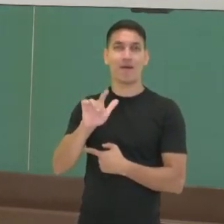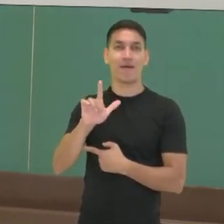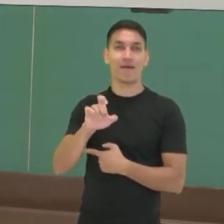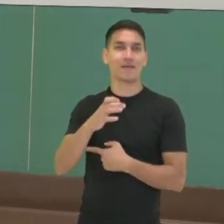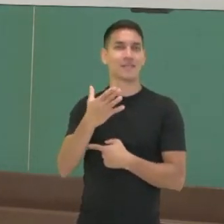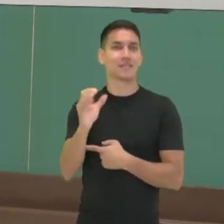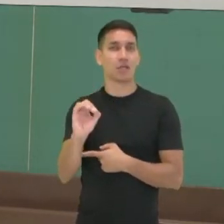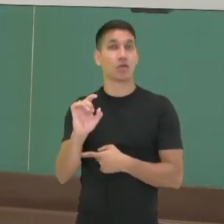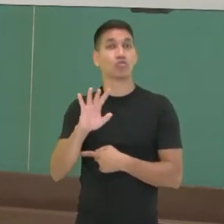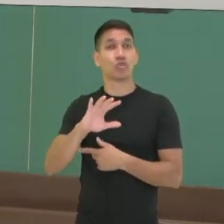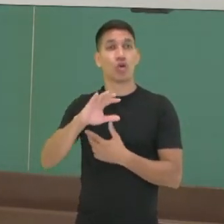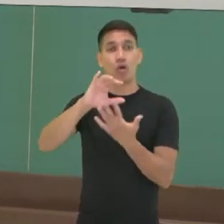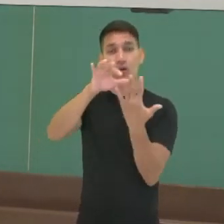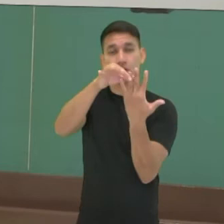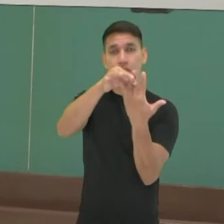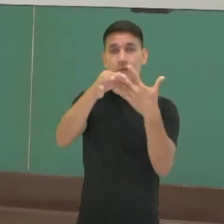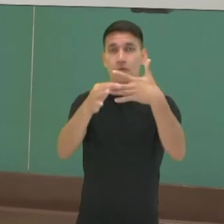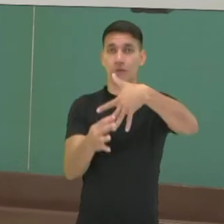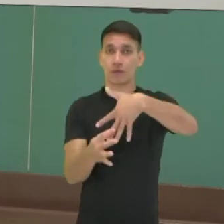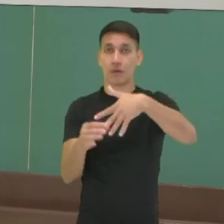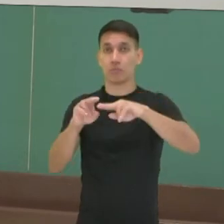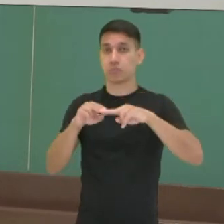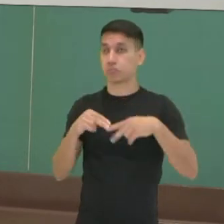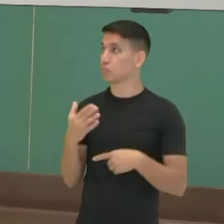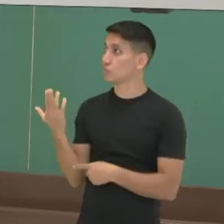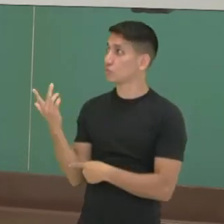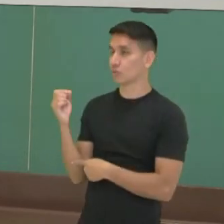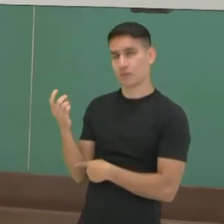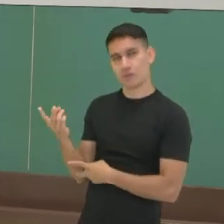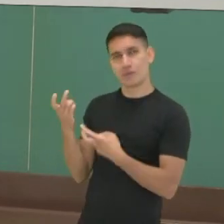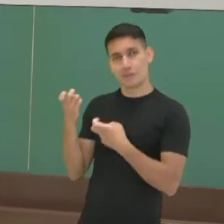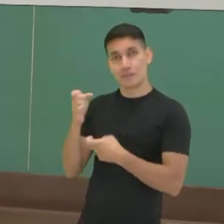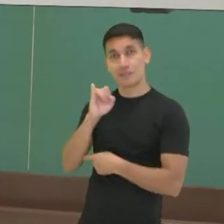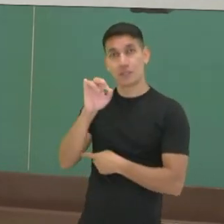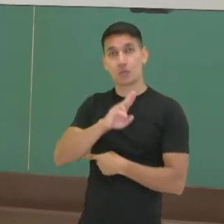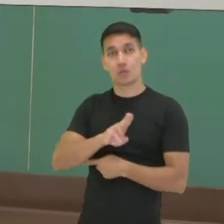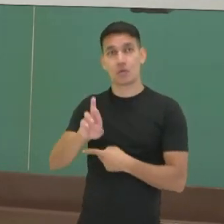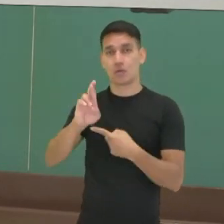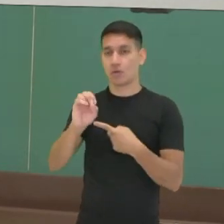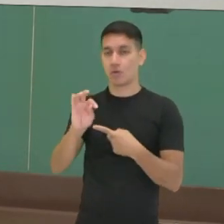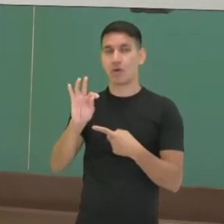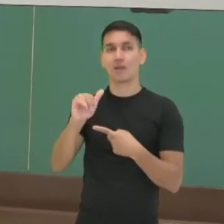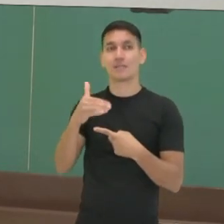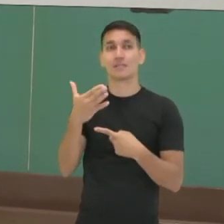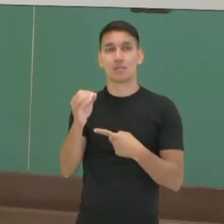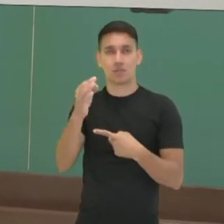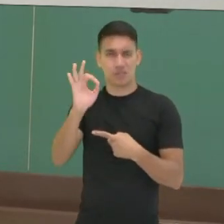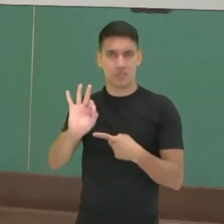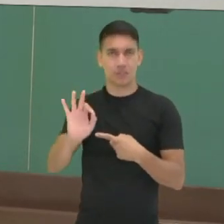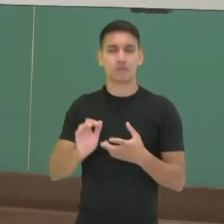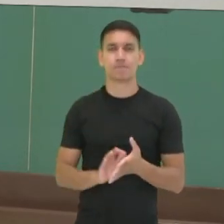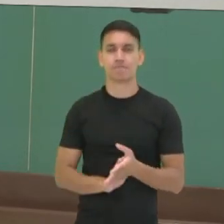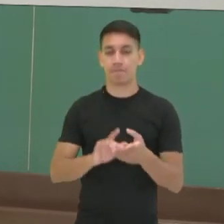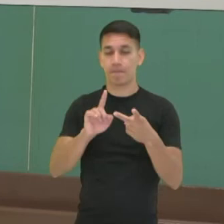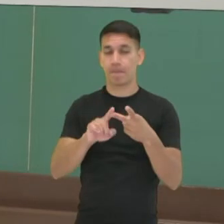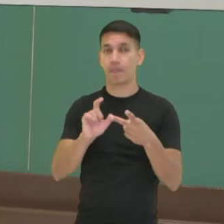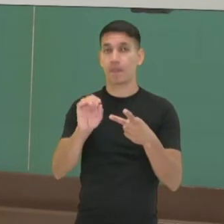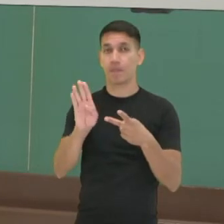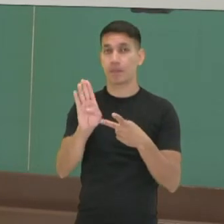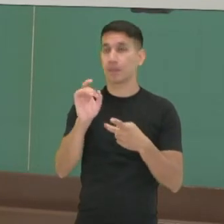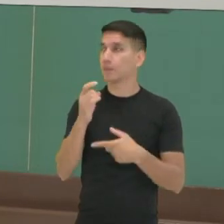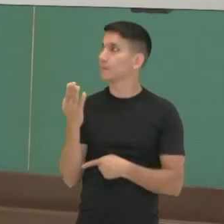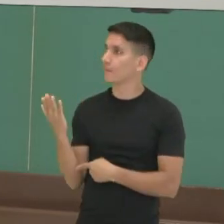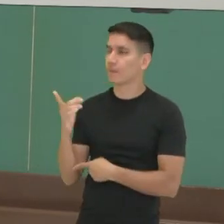simplesmente rodei. Então essa figura aqui, se você colocou rotação, você acertou. Vamos para a segunda. Tem